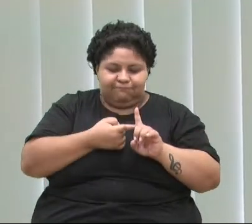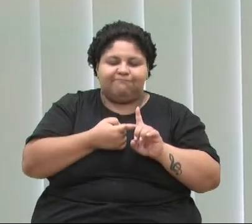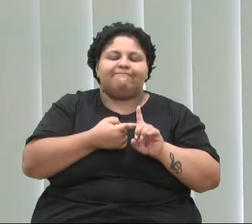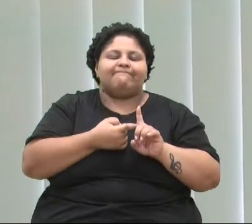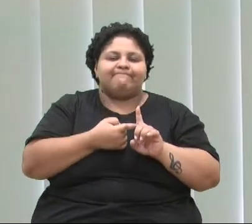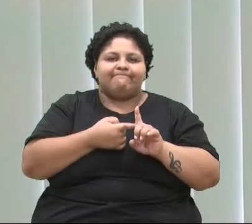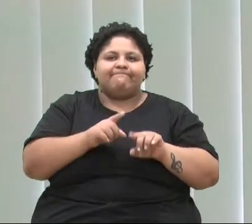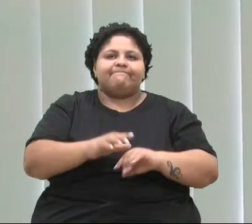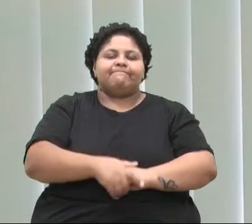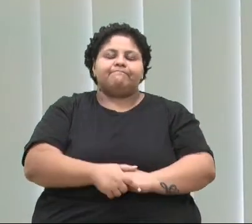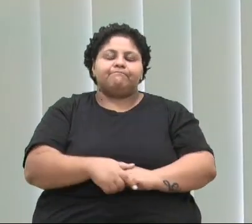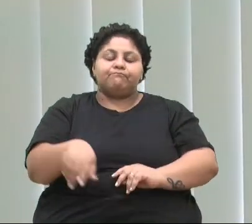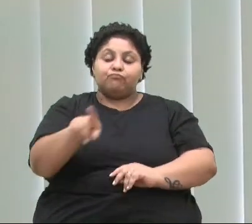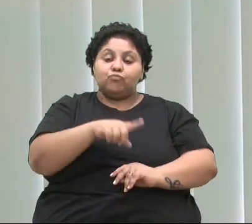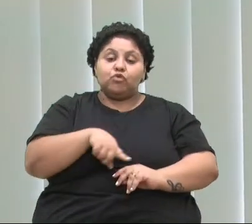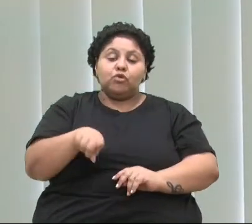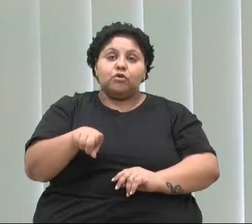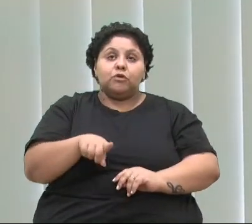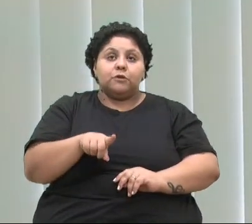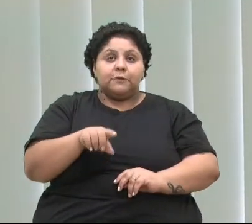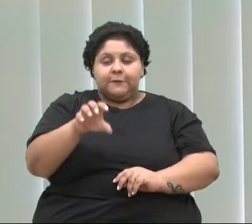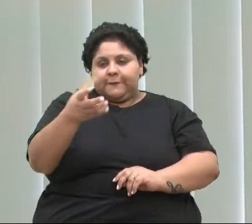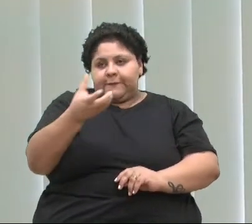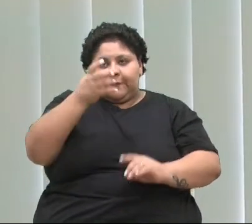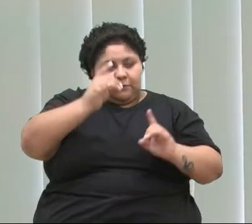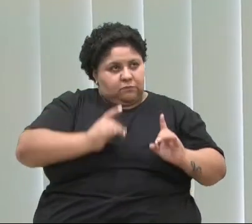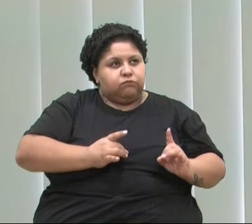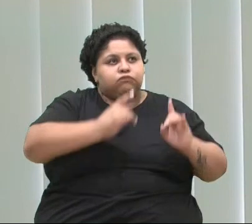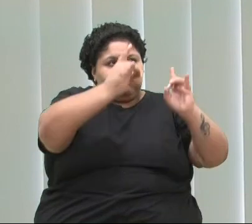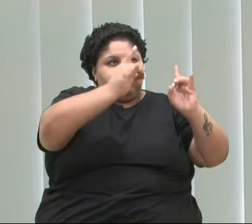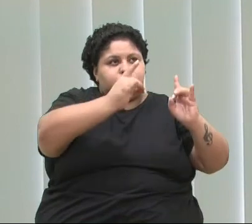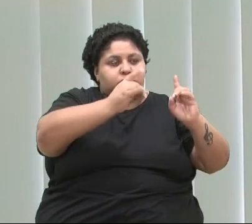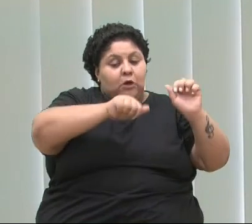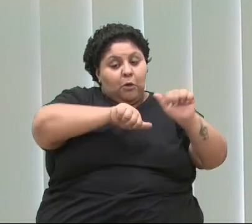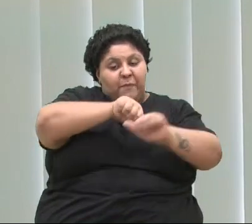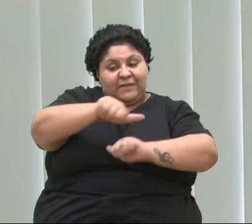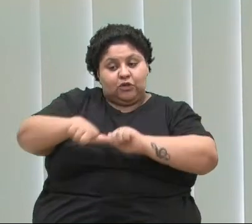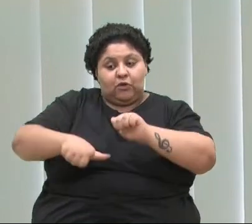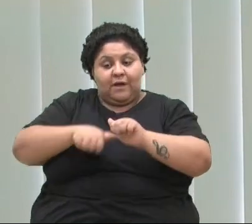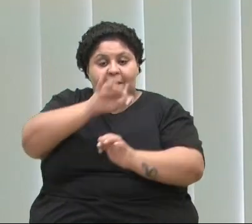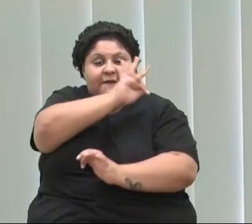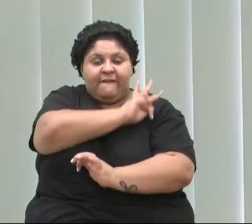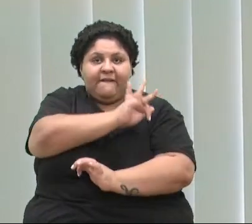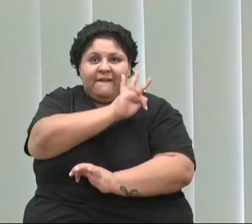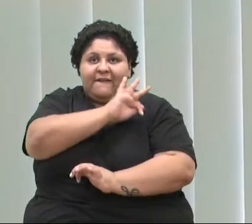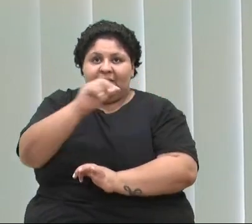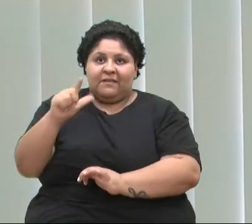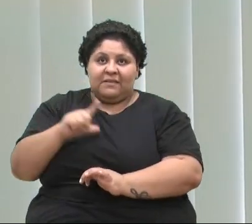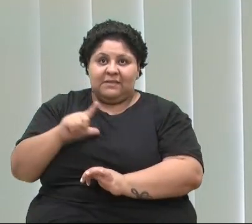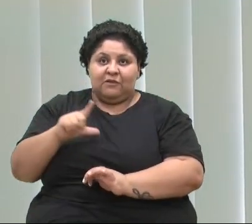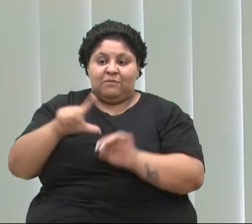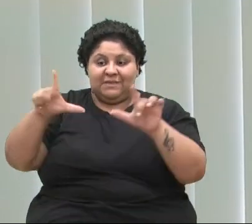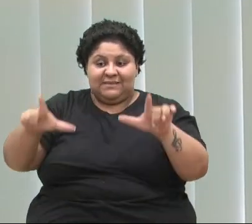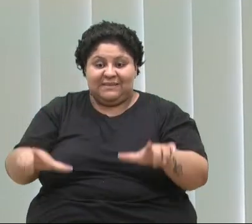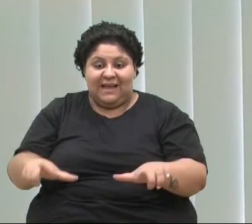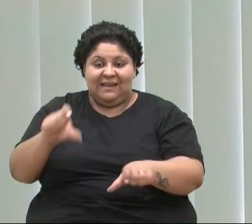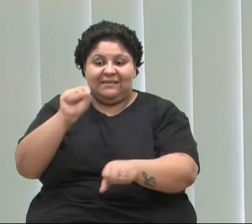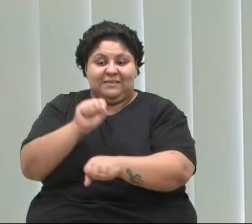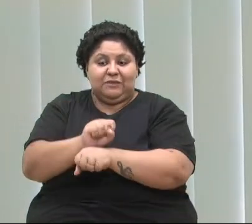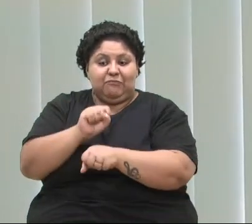filas. Nós estamos buscando um prédio, sim, para transferir a farmácia, para poder ter uma sala de espera maior, com mais